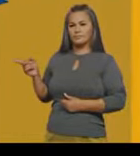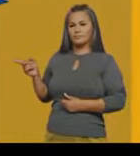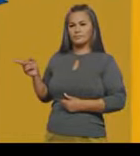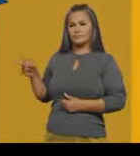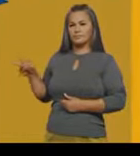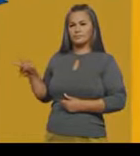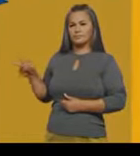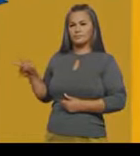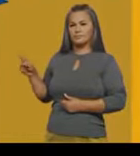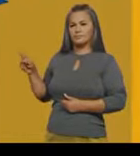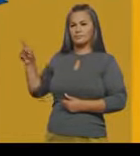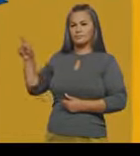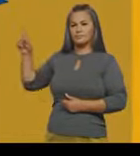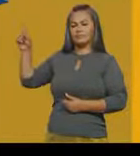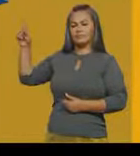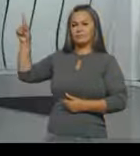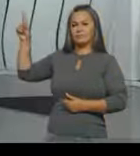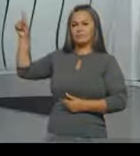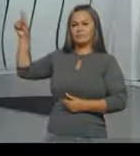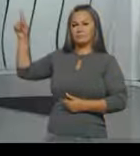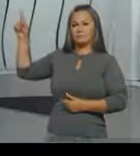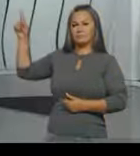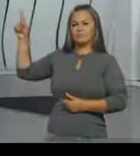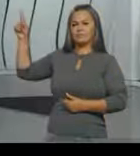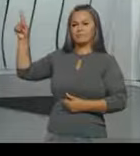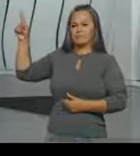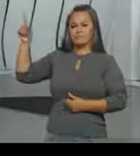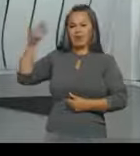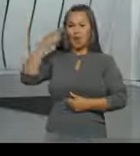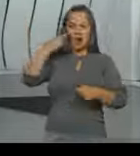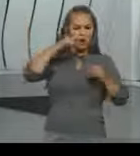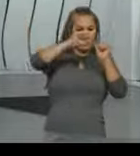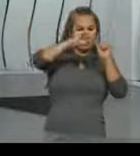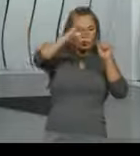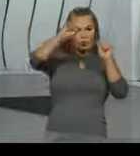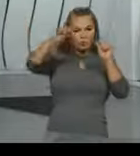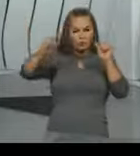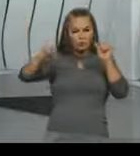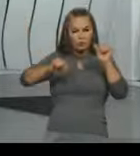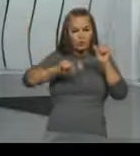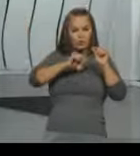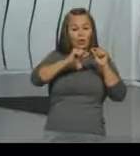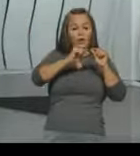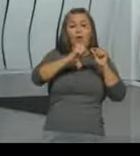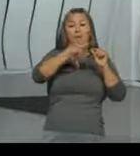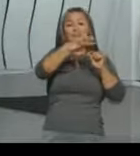em 360 graus. Beleza? Isso aqui está em